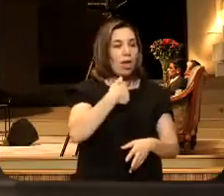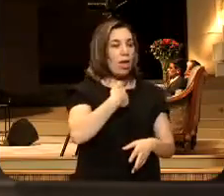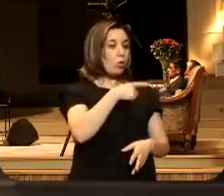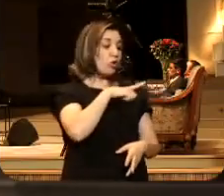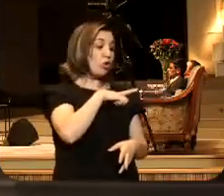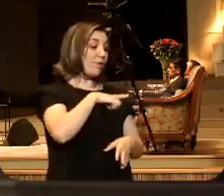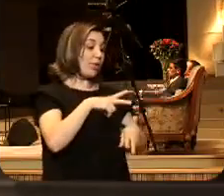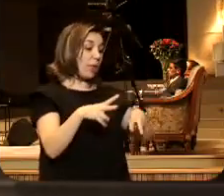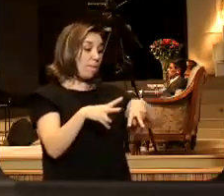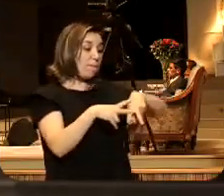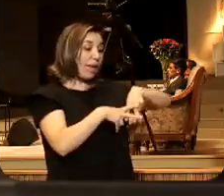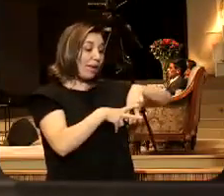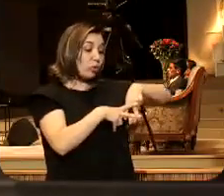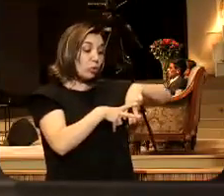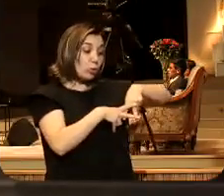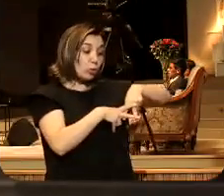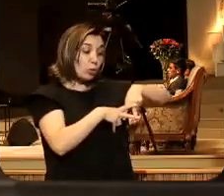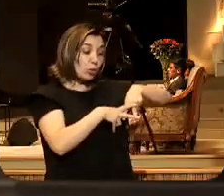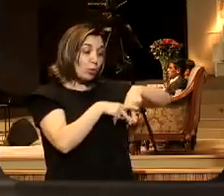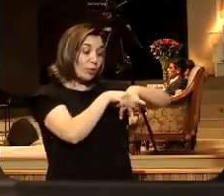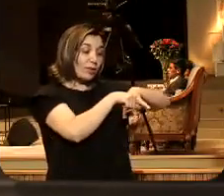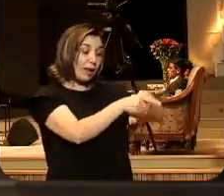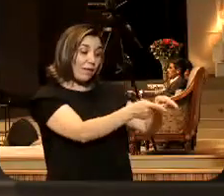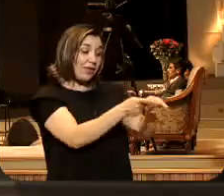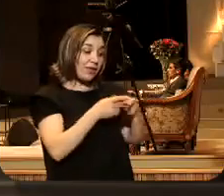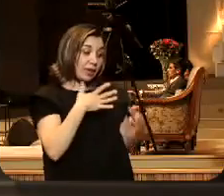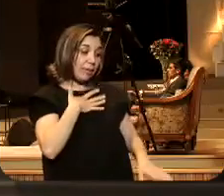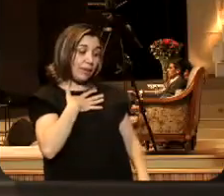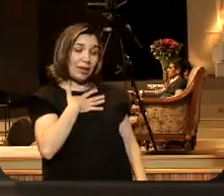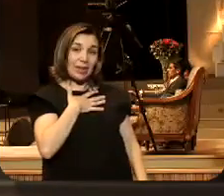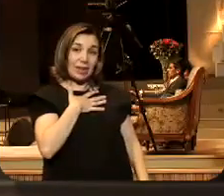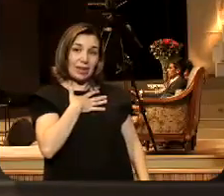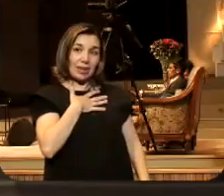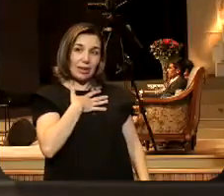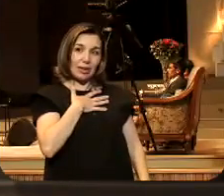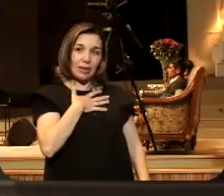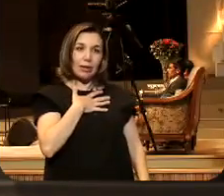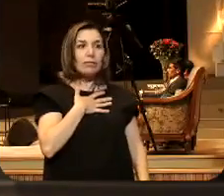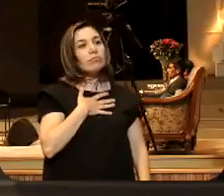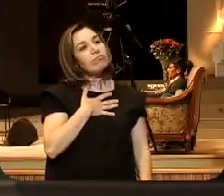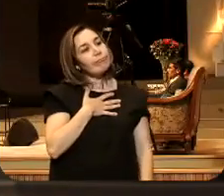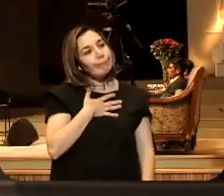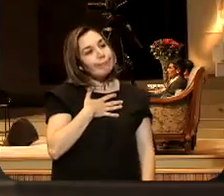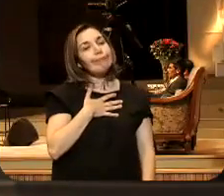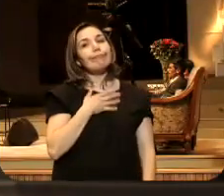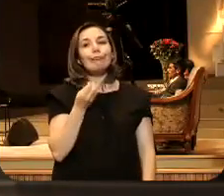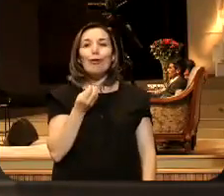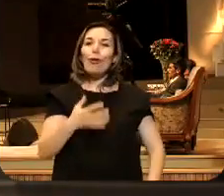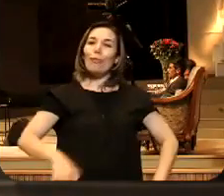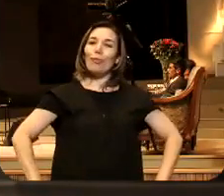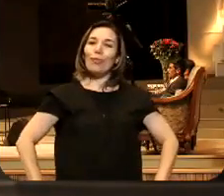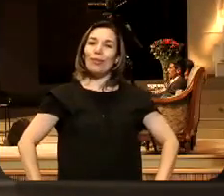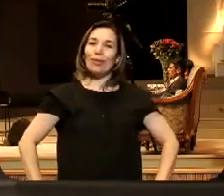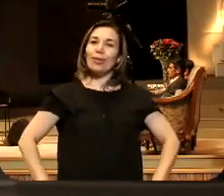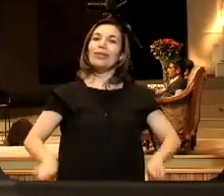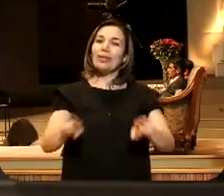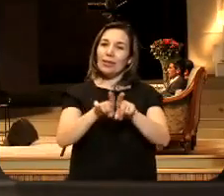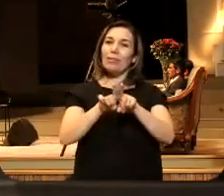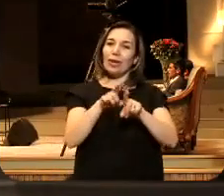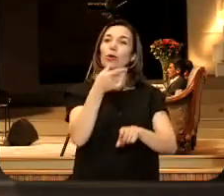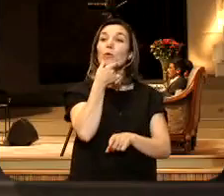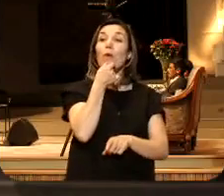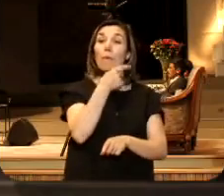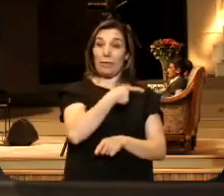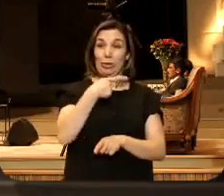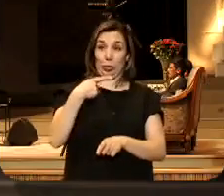Dias atrás eu recebi um recadinho de um outro capelão e ele disse estar fazendo um